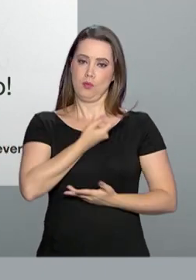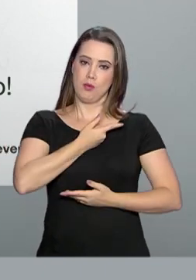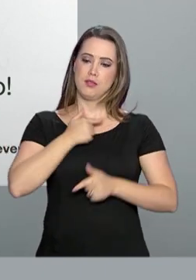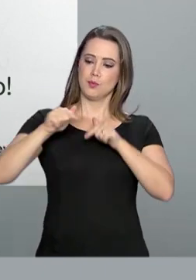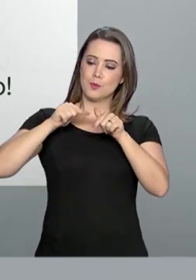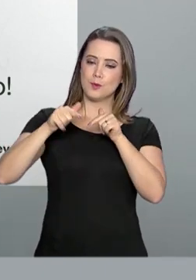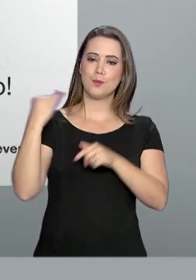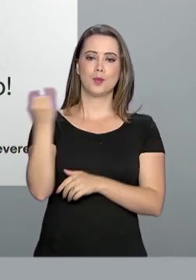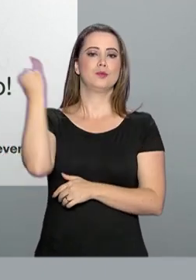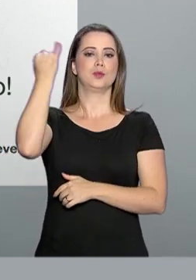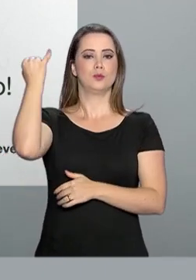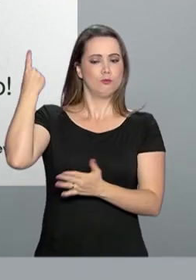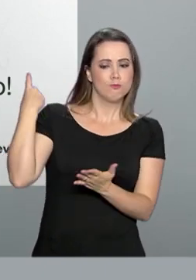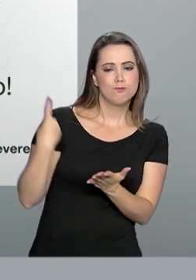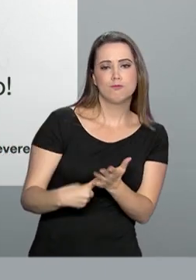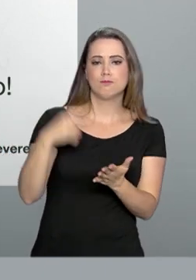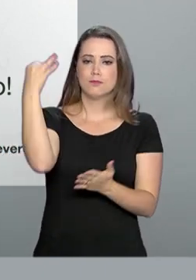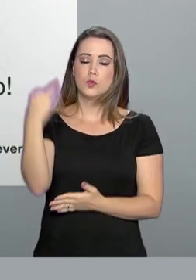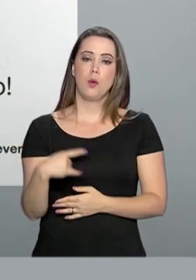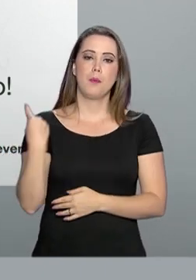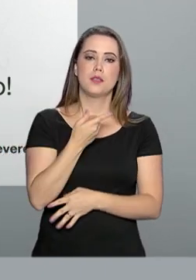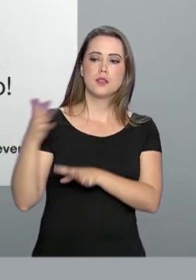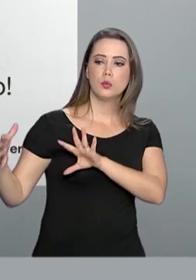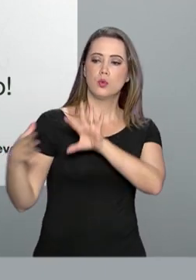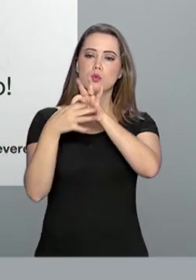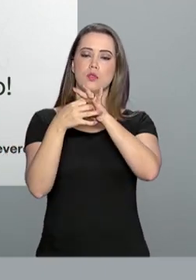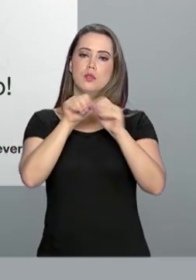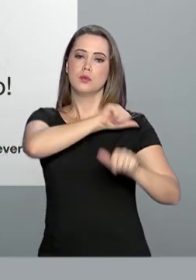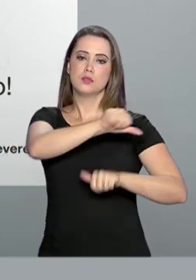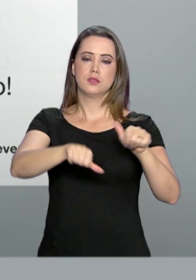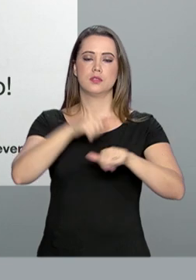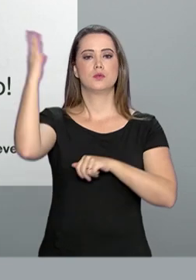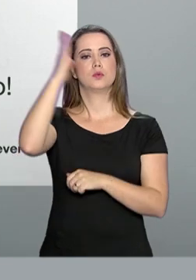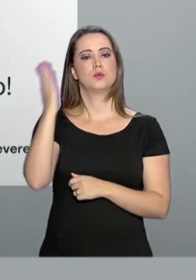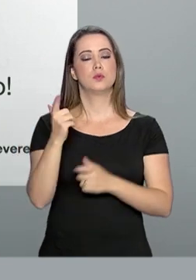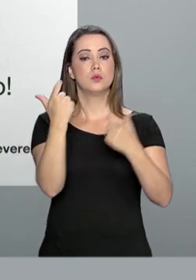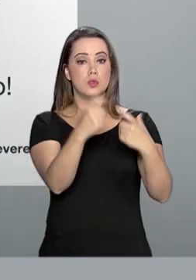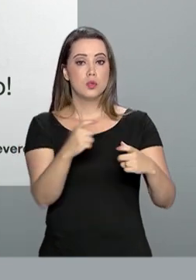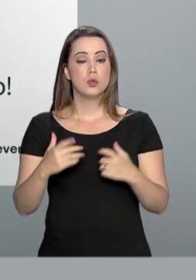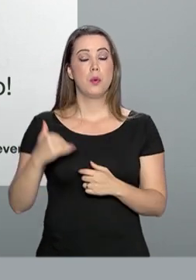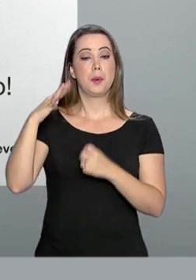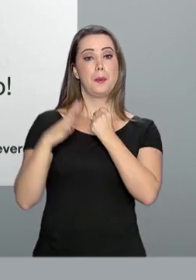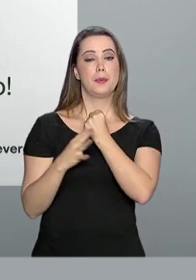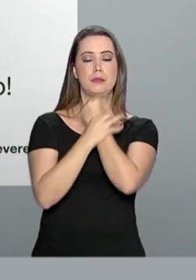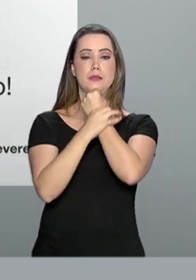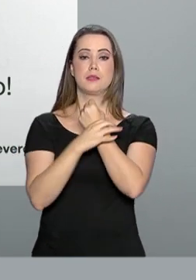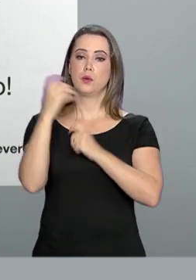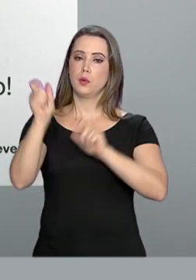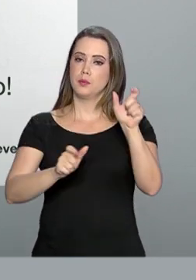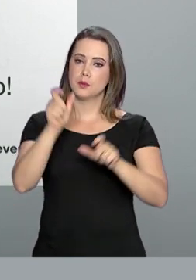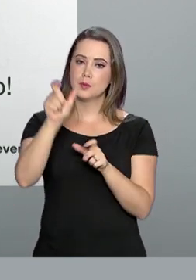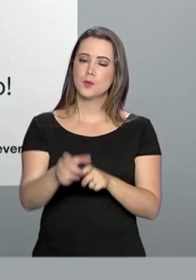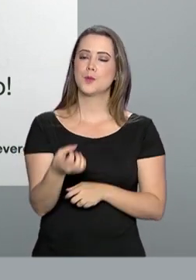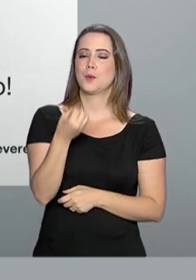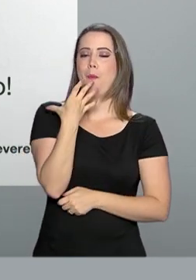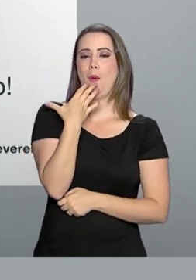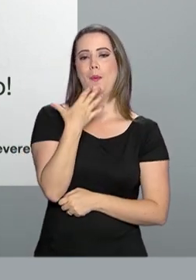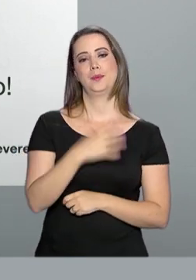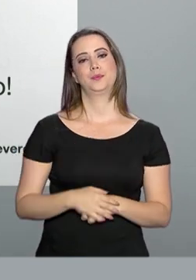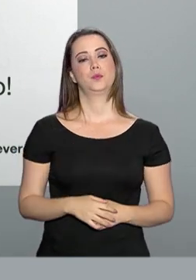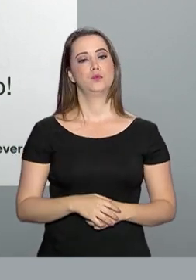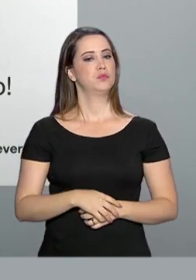cumpri-la. Precisamos estar unidos para transformar o Brasil em um local mais seguro para os cidadãos de bem.